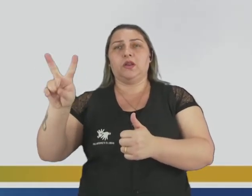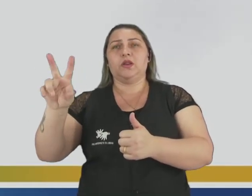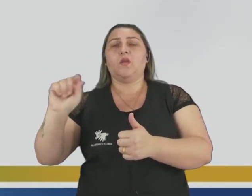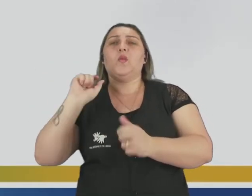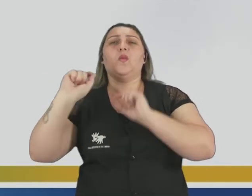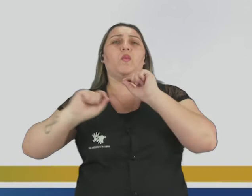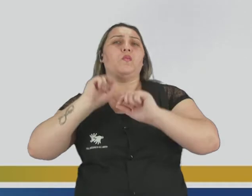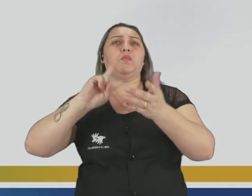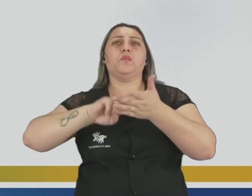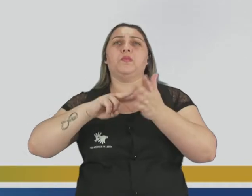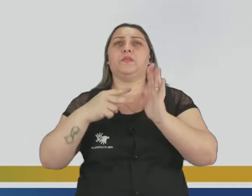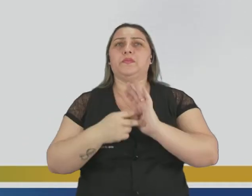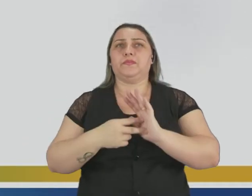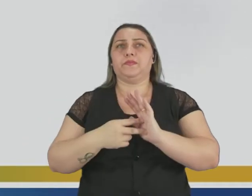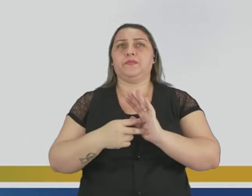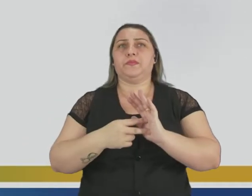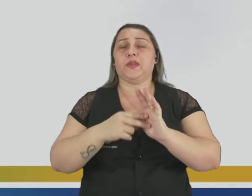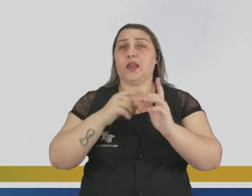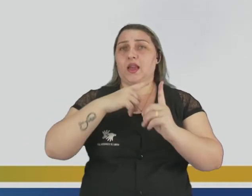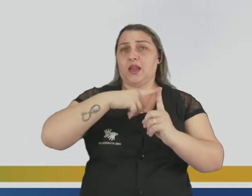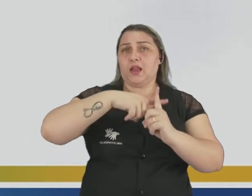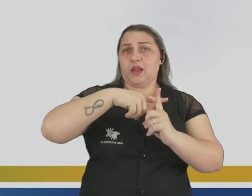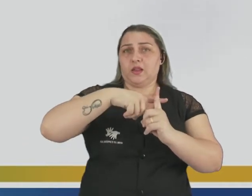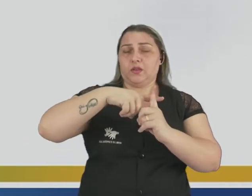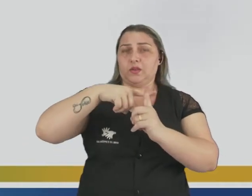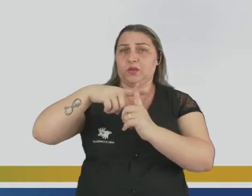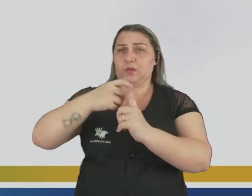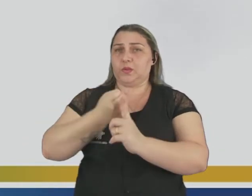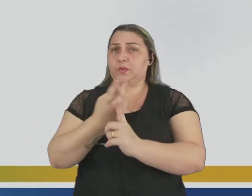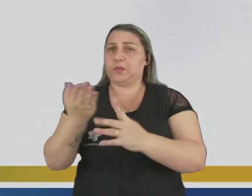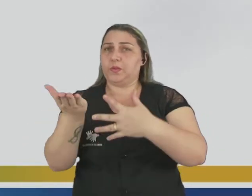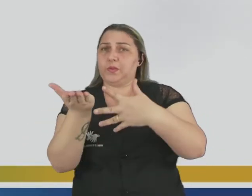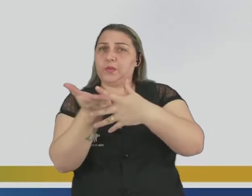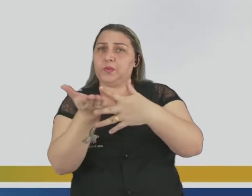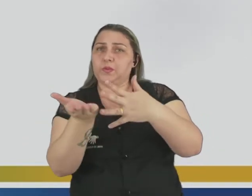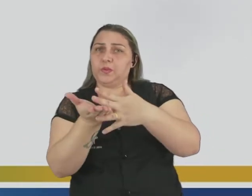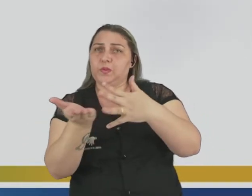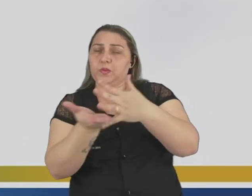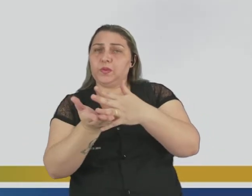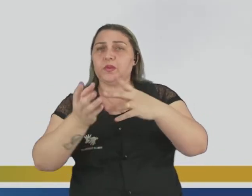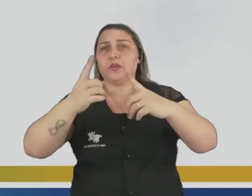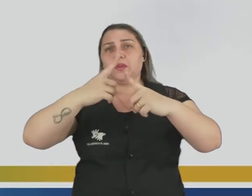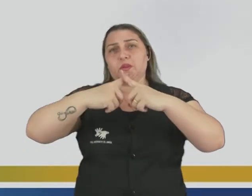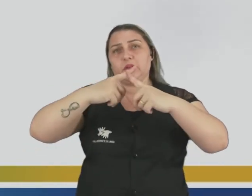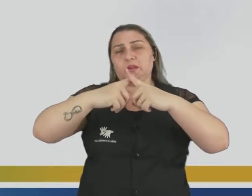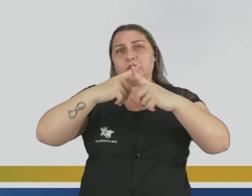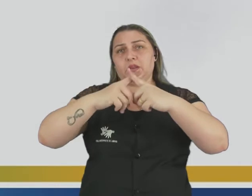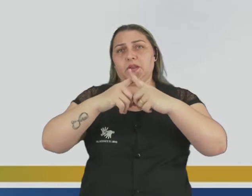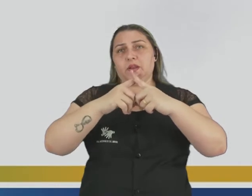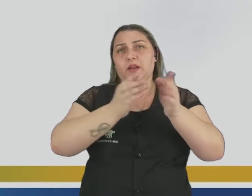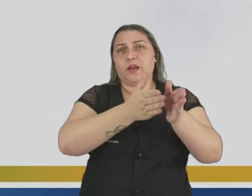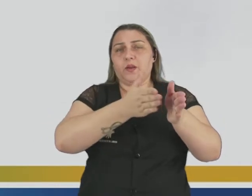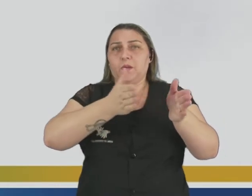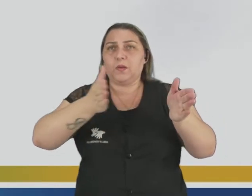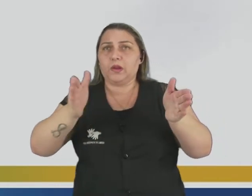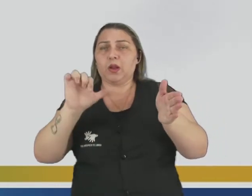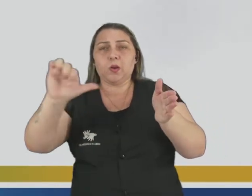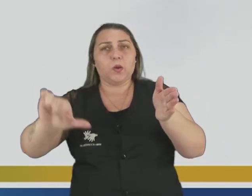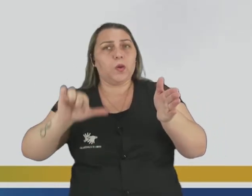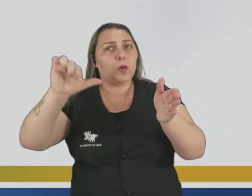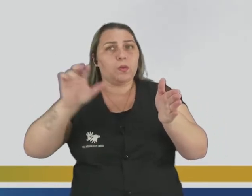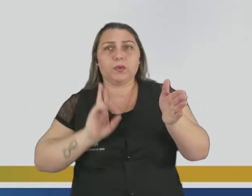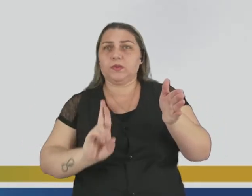propriedade comutativa? É a soma de várias parcelas, né? Na multiplicação, a ordem dos fatores não